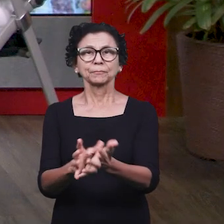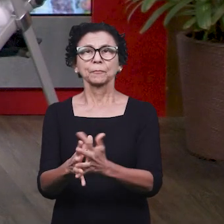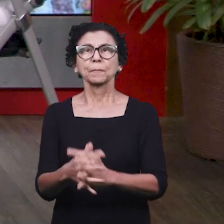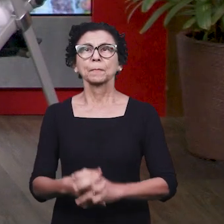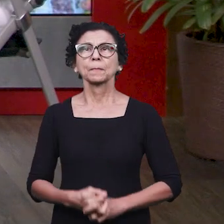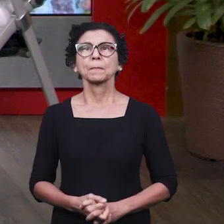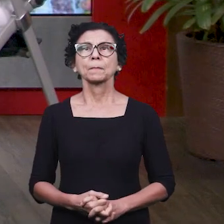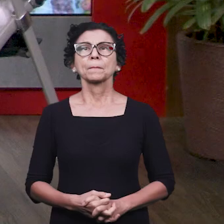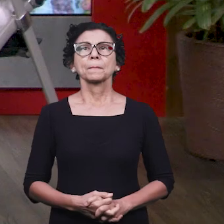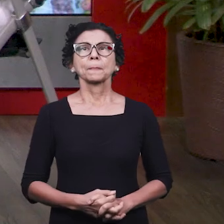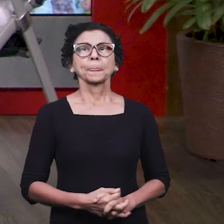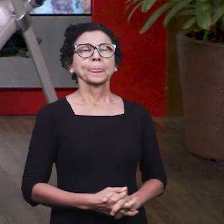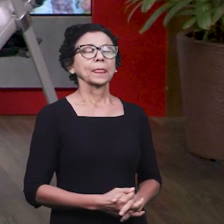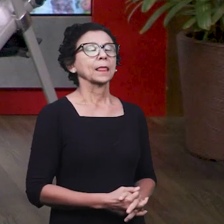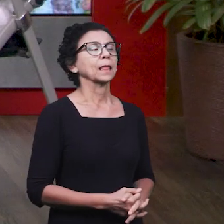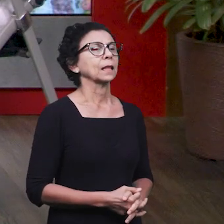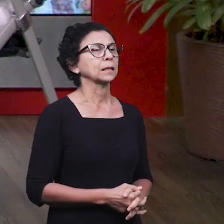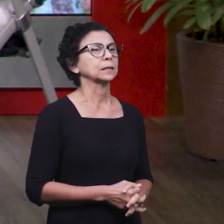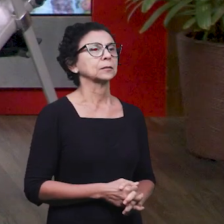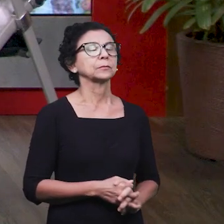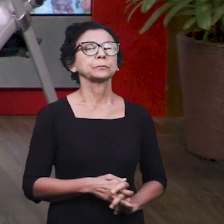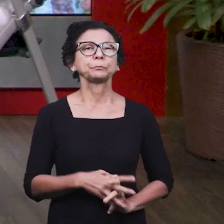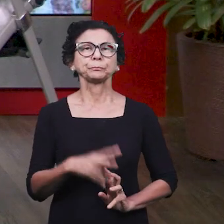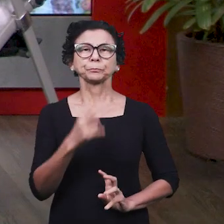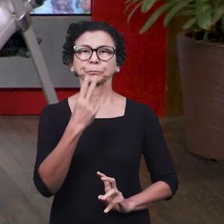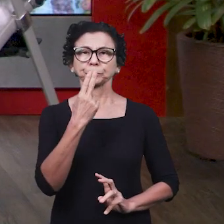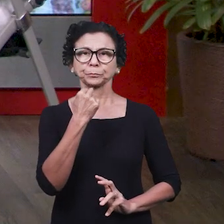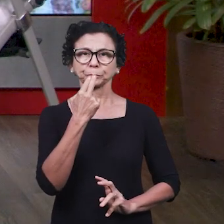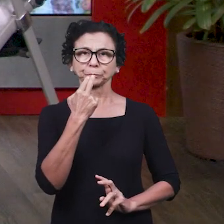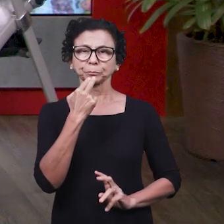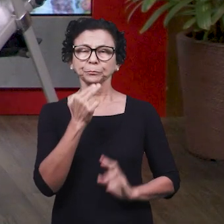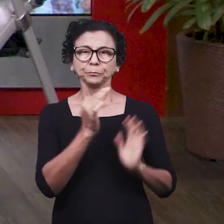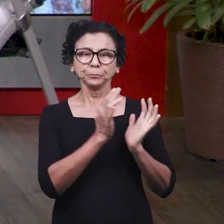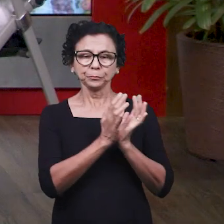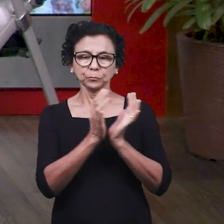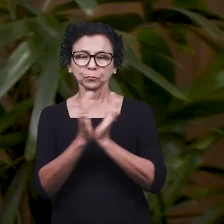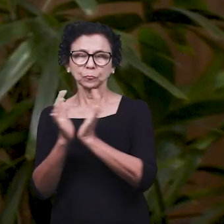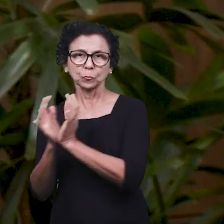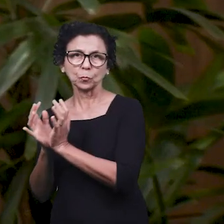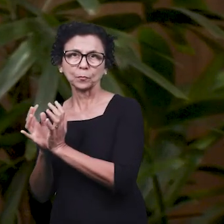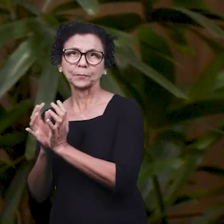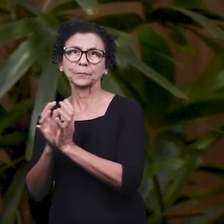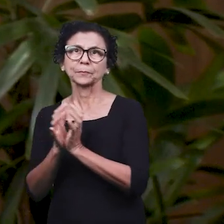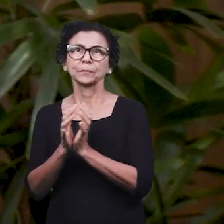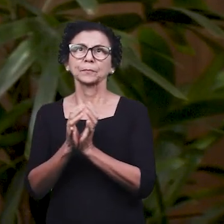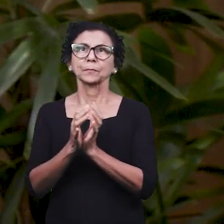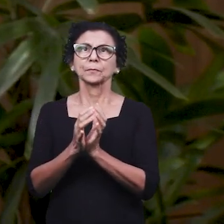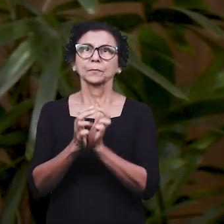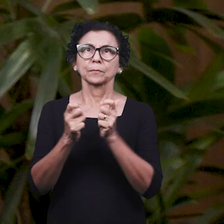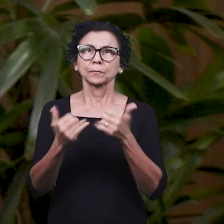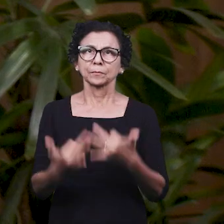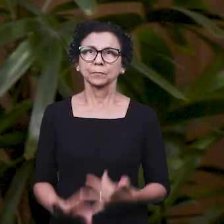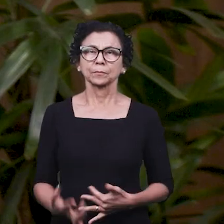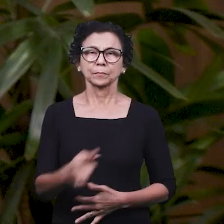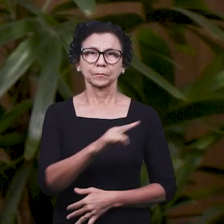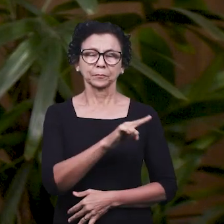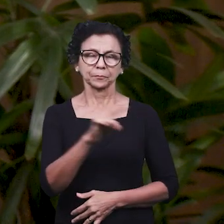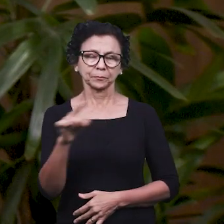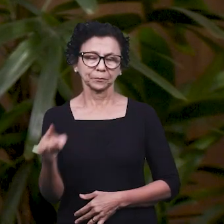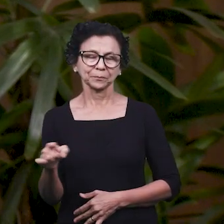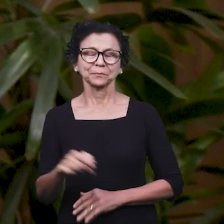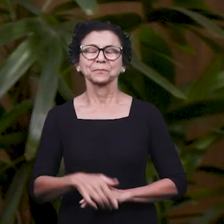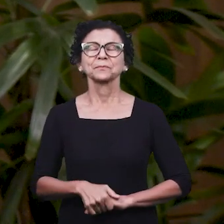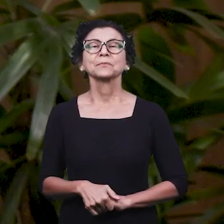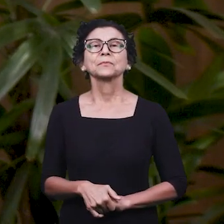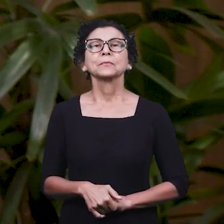uma ilustração com os alimentos divididos pelas cargas glicêmicas, né? Para melhor explicar para todos vocês que estão nos